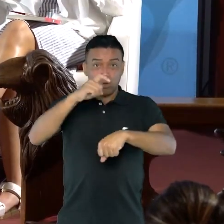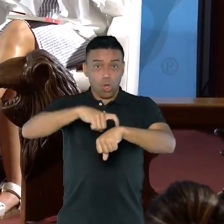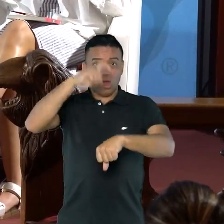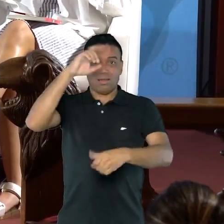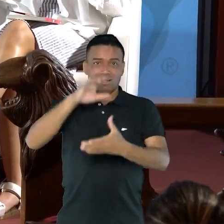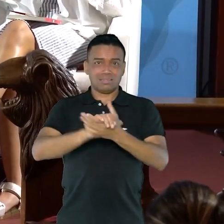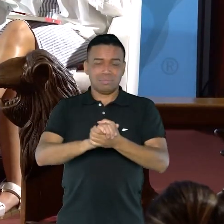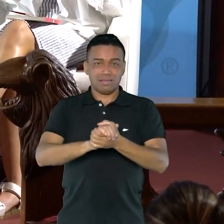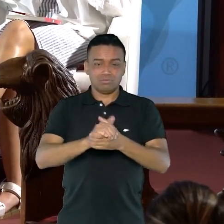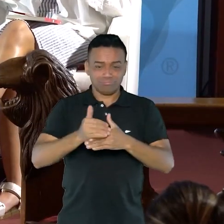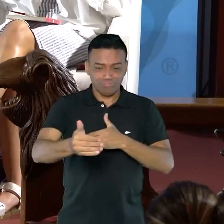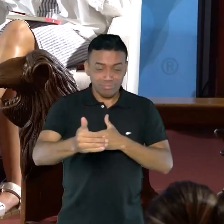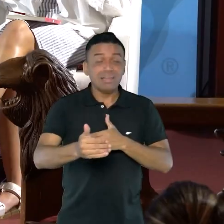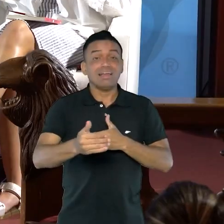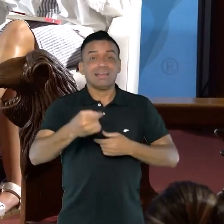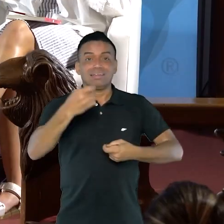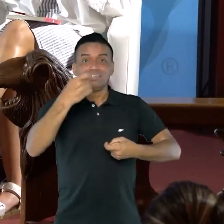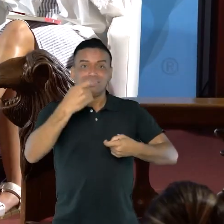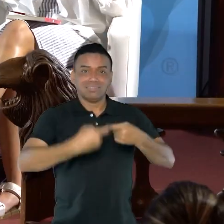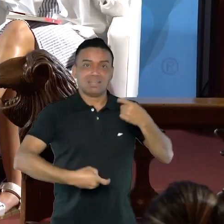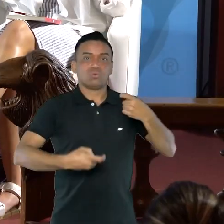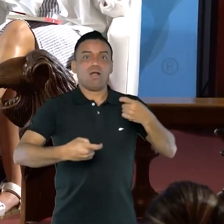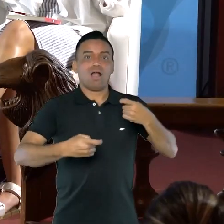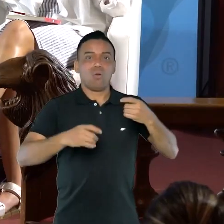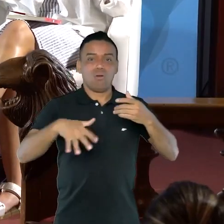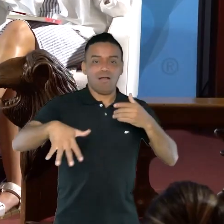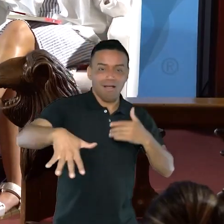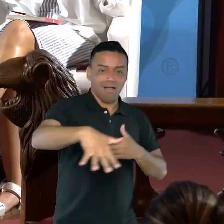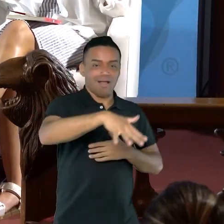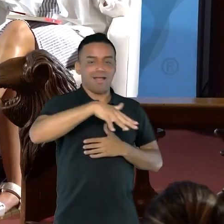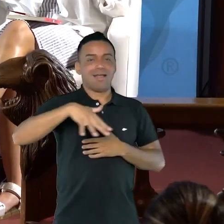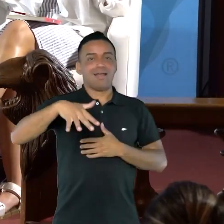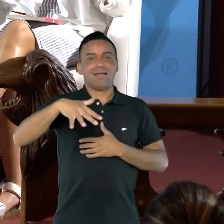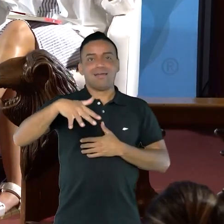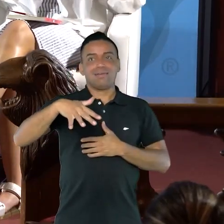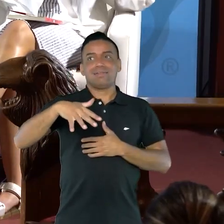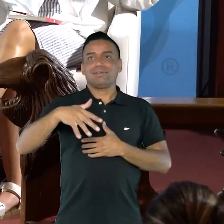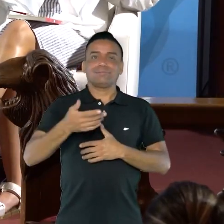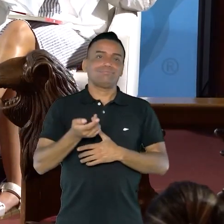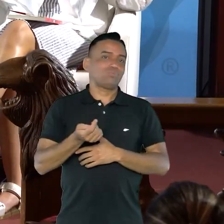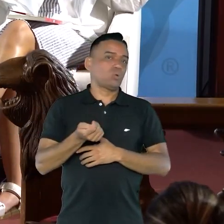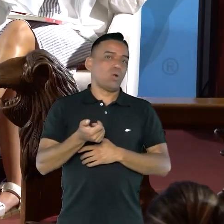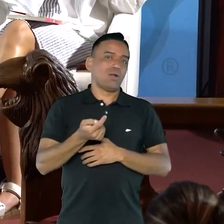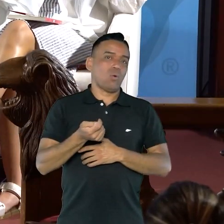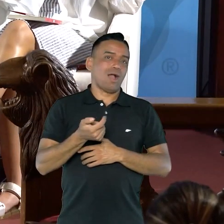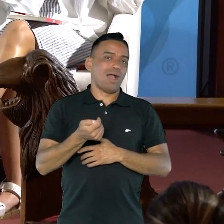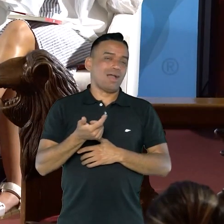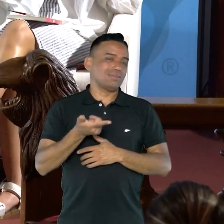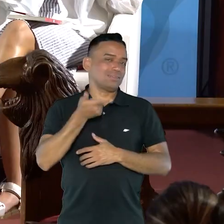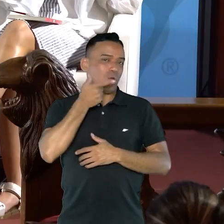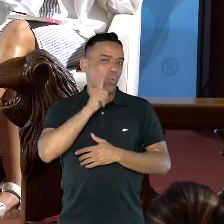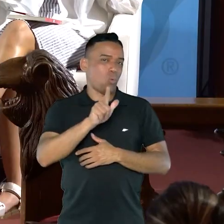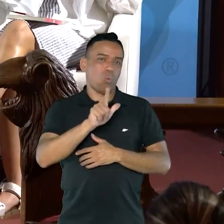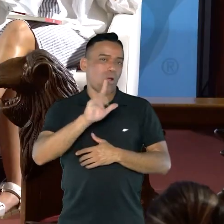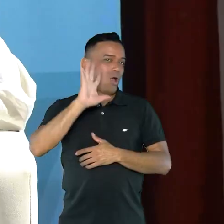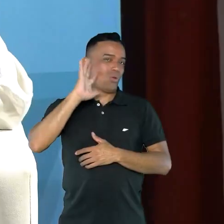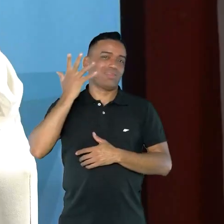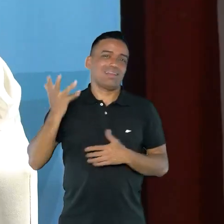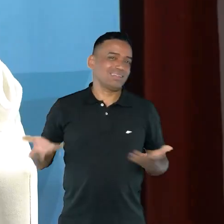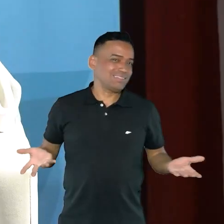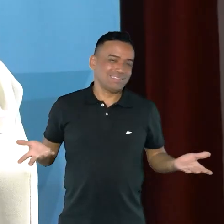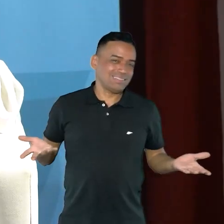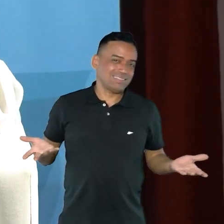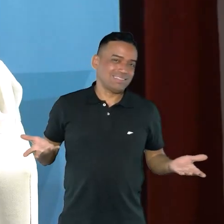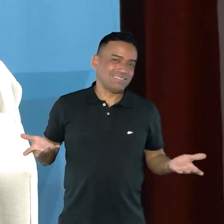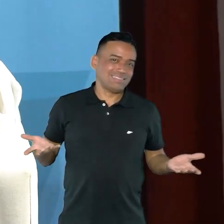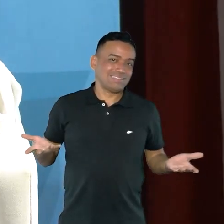dimensão sexual ela vai se tornando muito mais rara do que em fases como a do namoro, por exemplo, né?